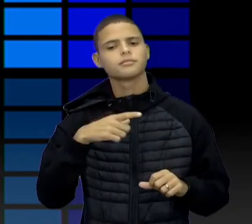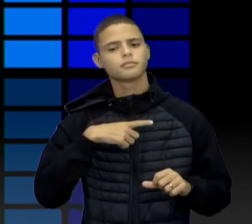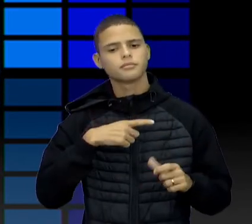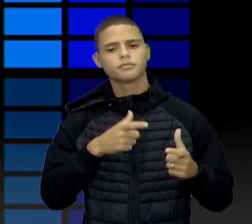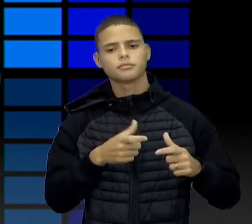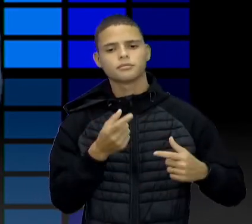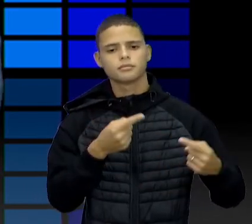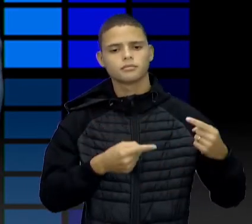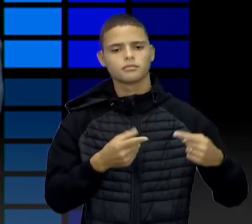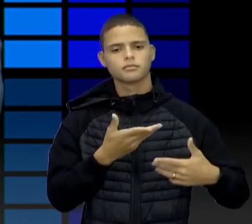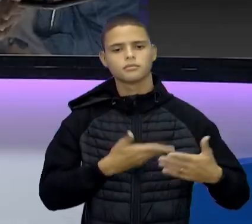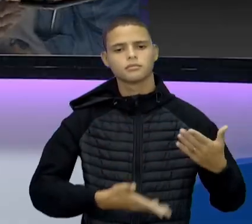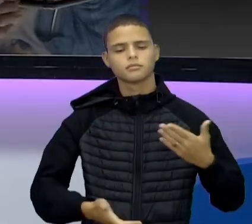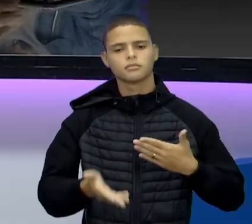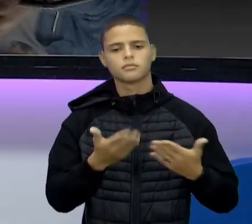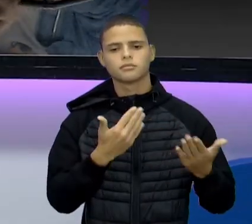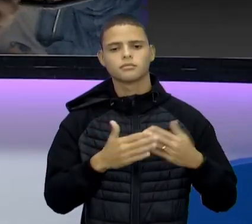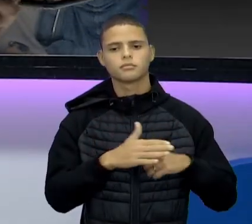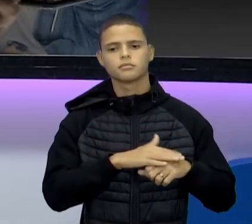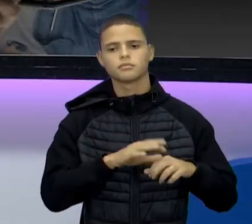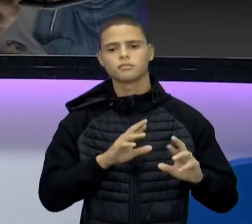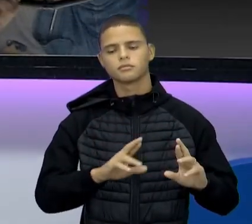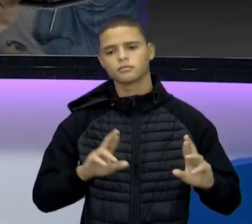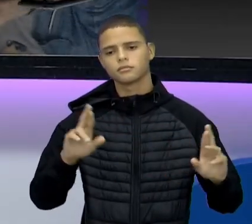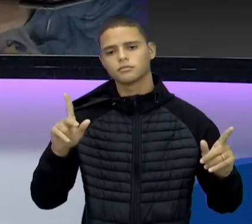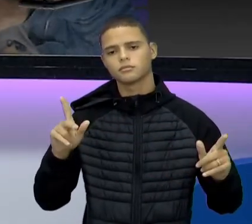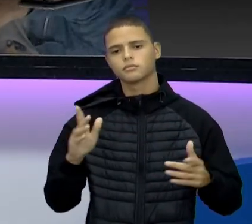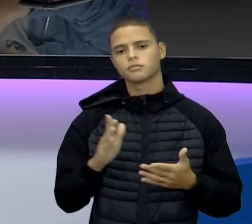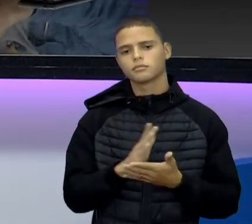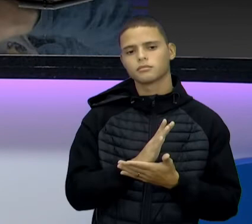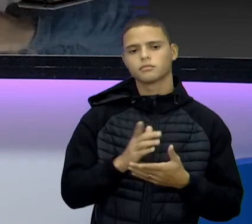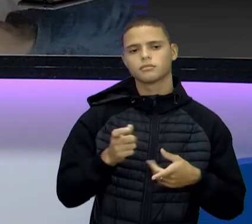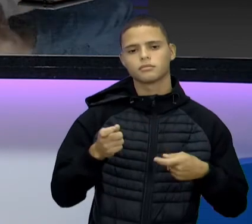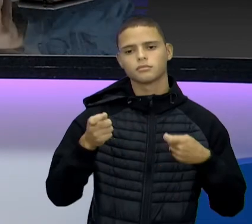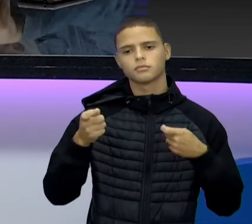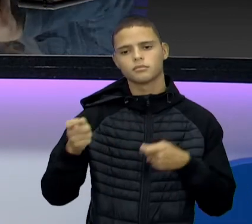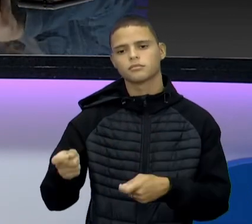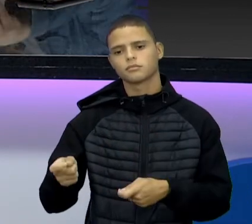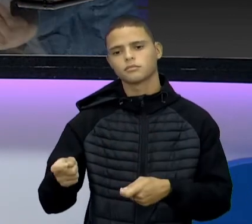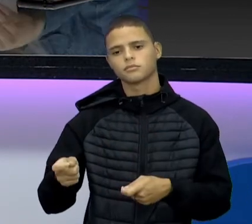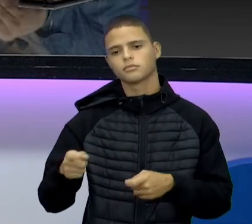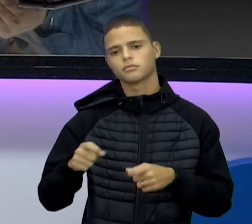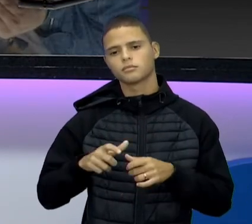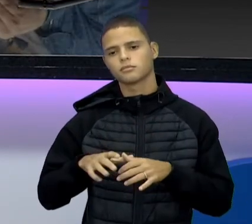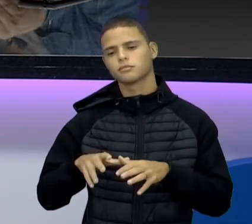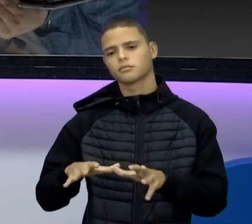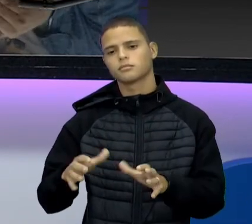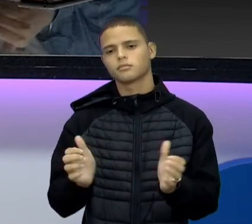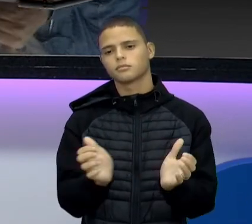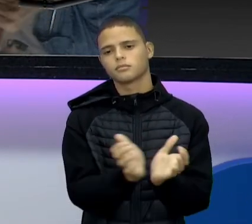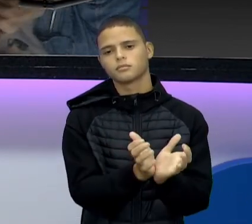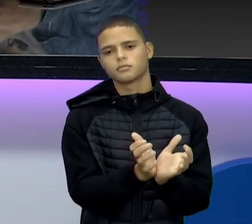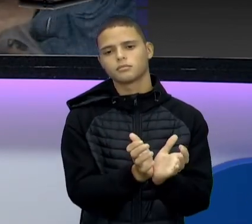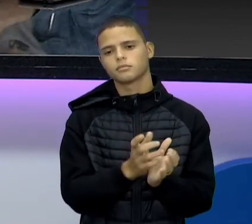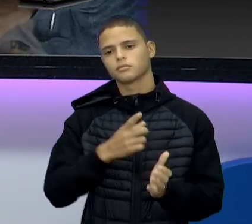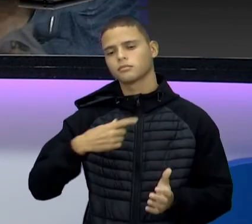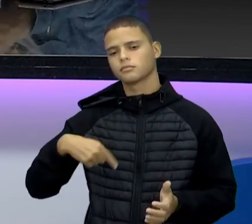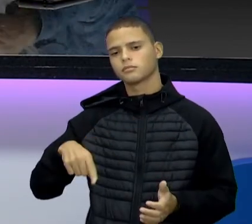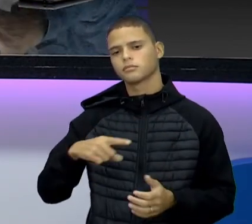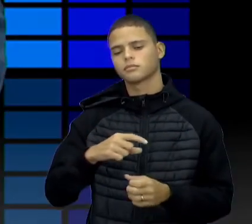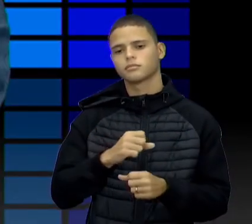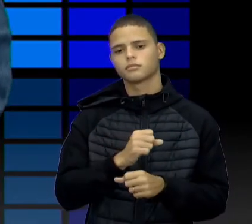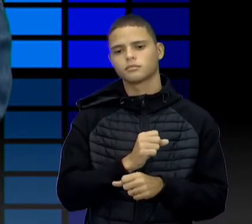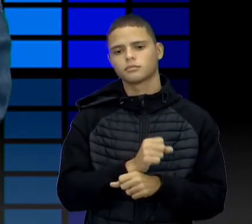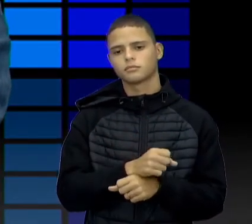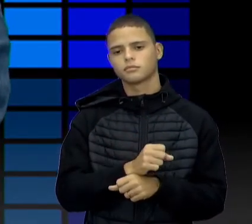diálogo, porque nós somos dialéticos. Diferente daqueles que impõem, daqueles que colonizam, daqueles que escravizam, nós fomos